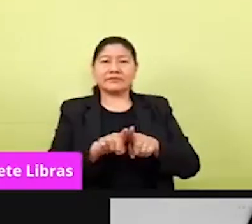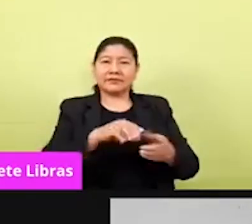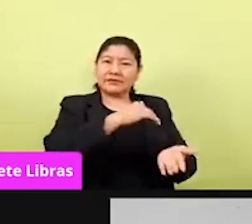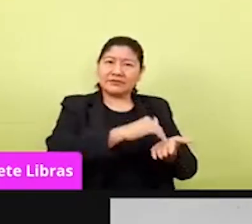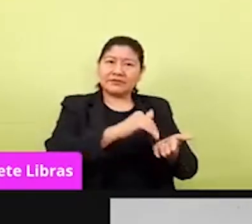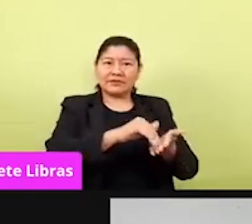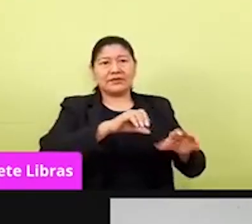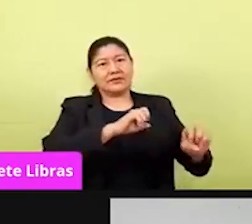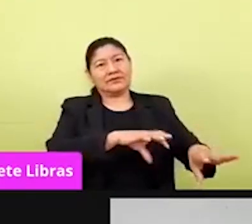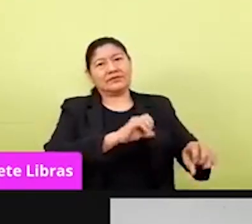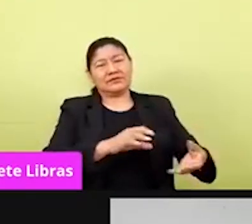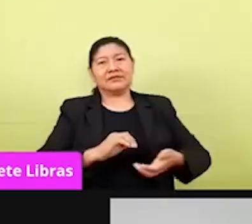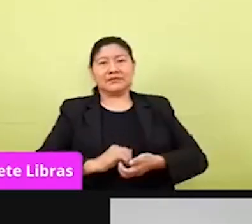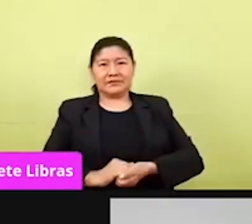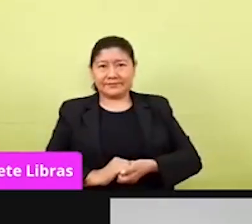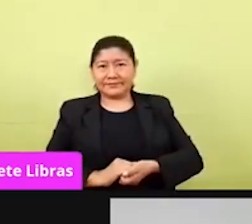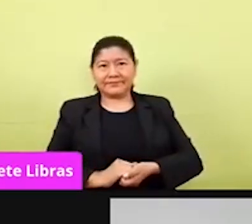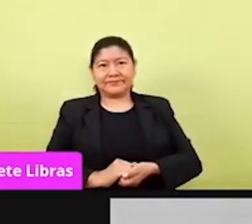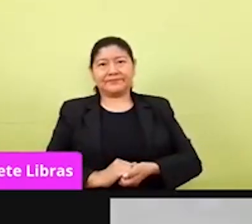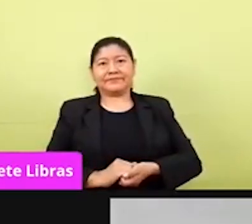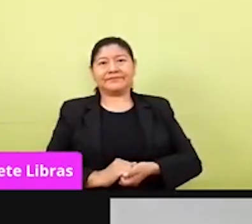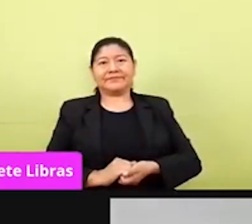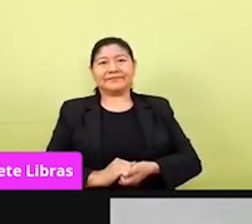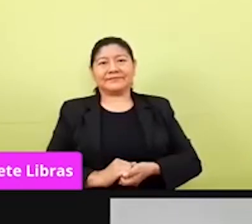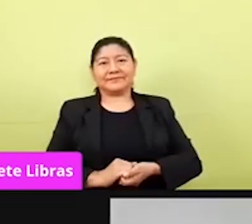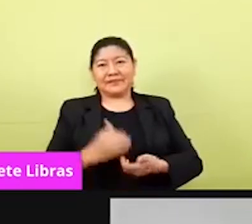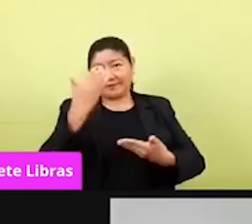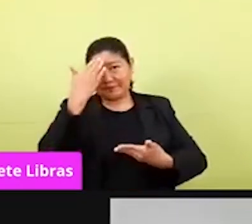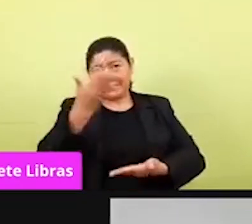participação de todos vocês. Juntas aí somos fortes, né, Márcia? Obrigada. É isso aí.